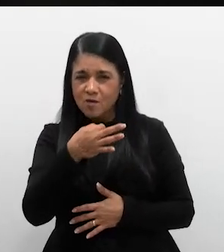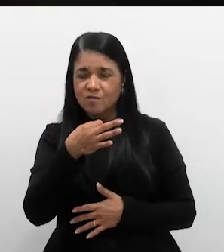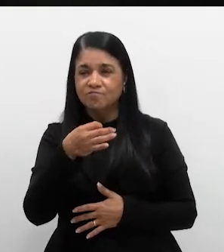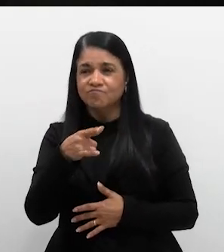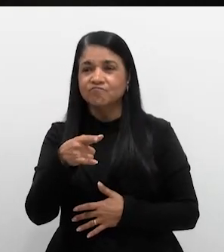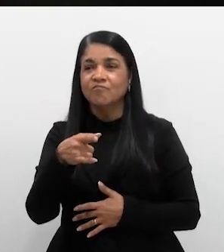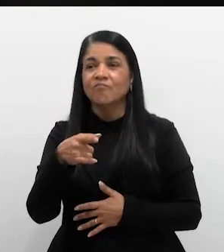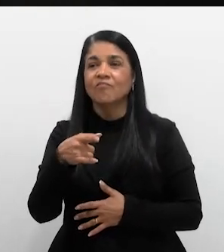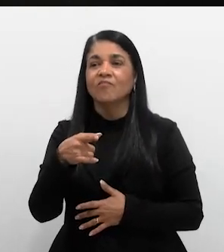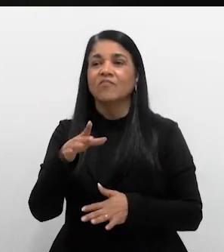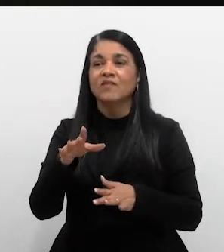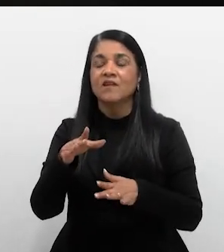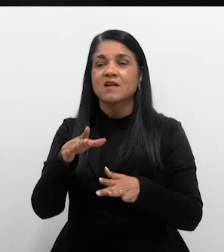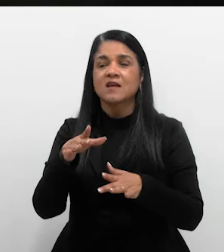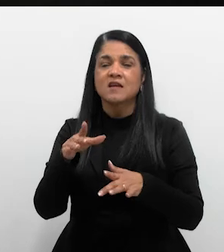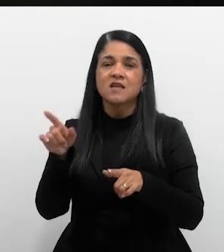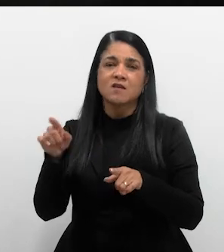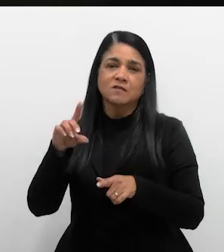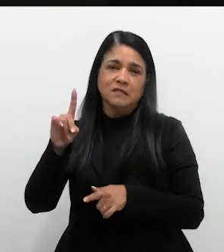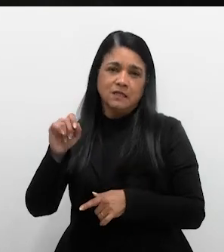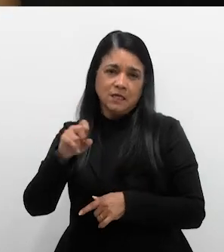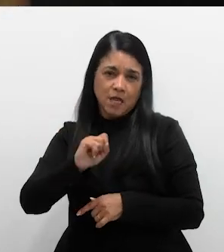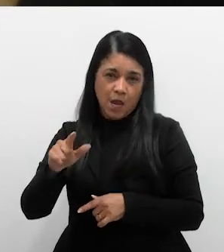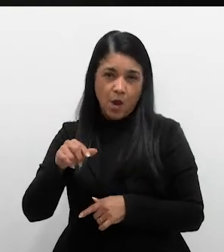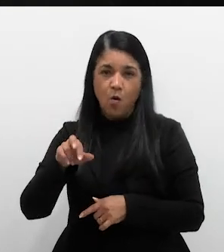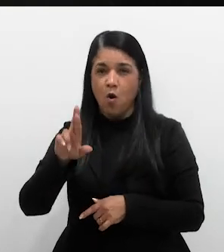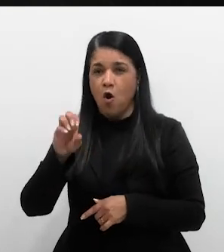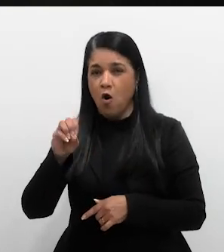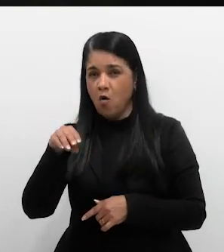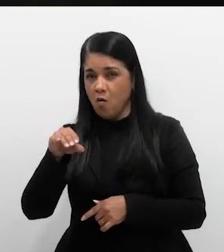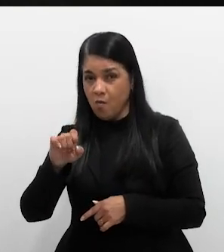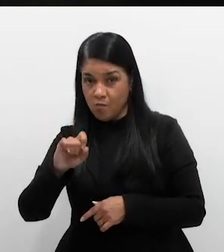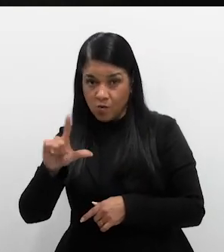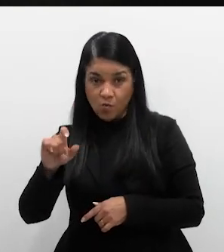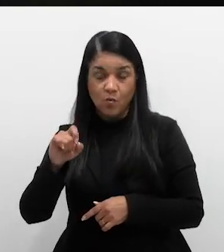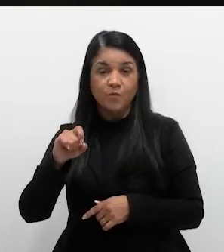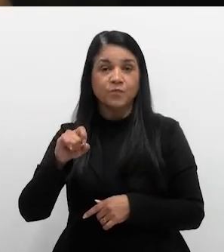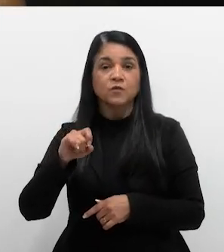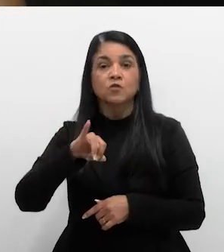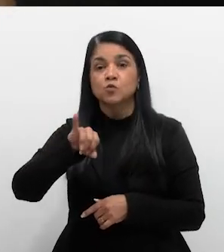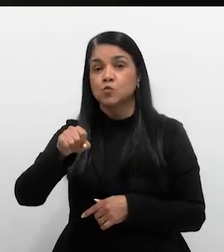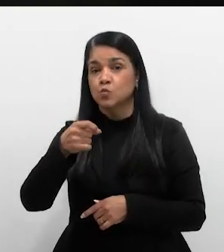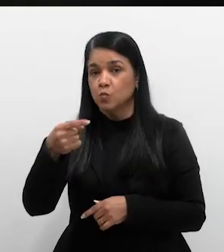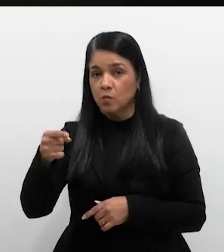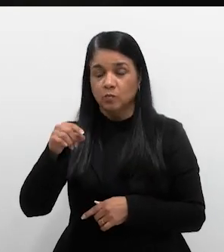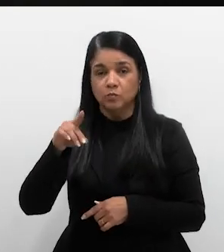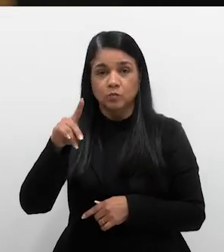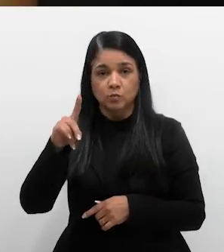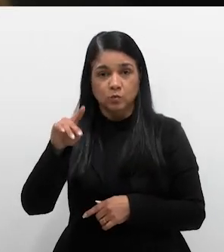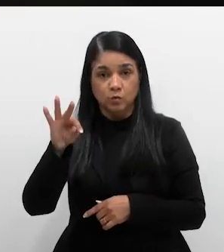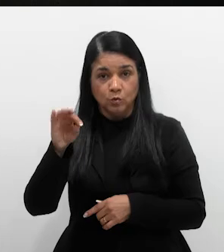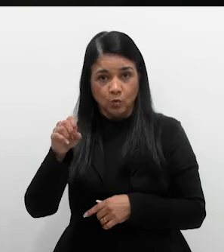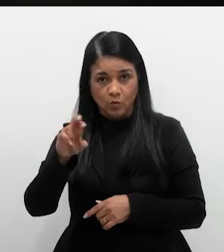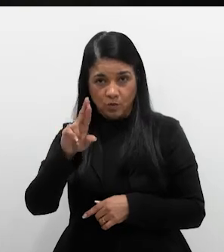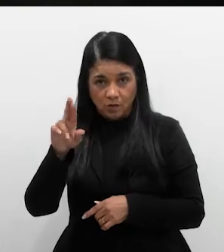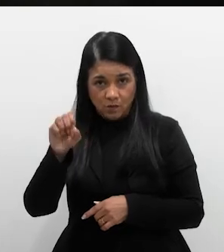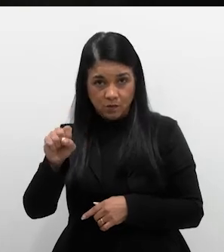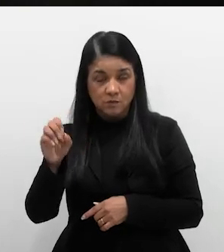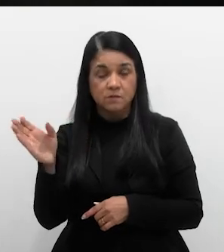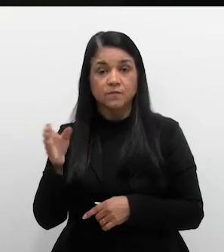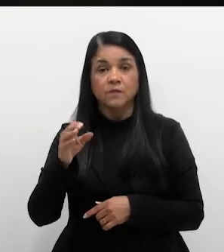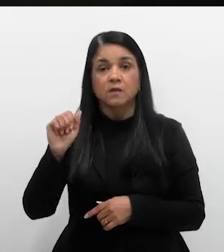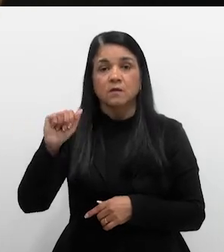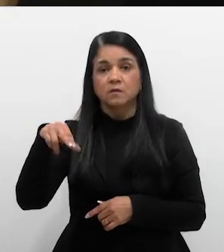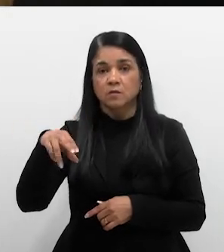porque eu também penso assim. É Diego Araújo, foi o Daniel, é o Rômulo Roque, enfim, João Torres, pessoas que